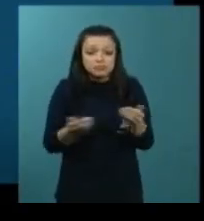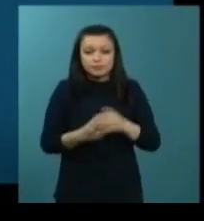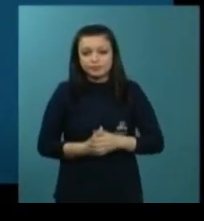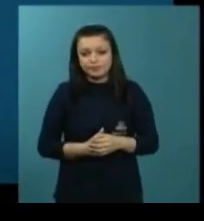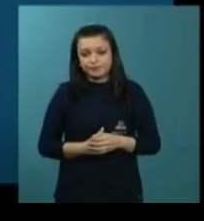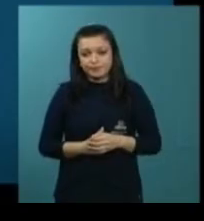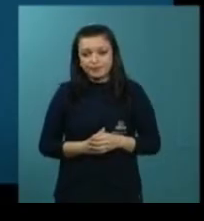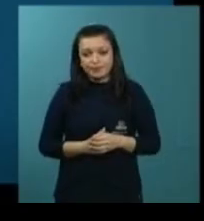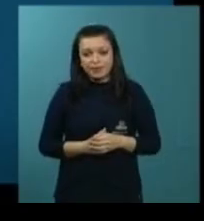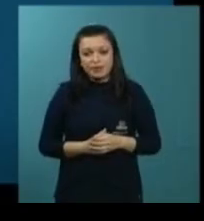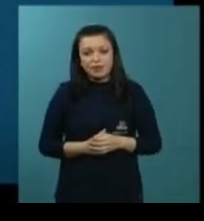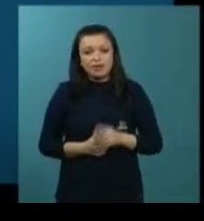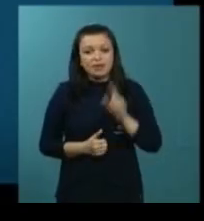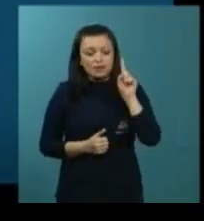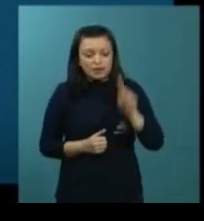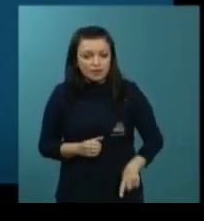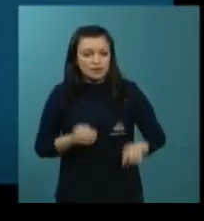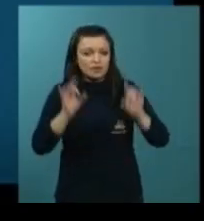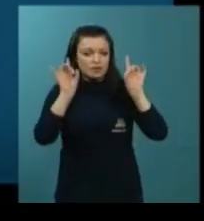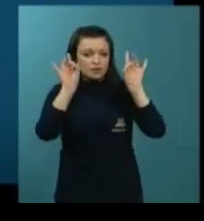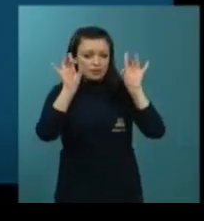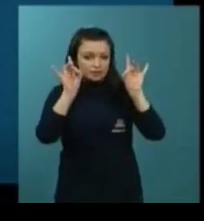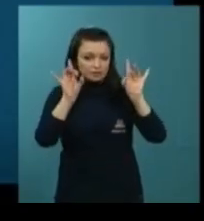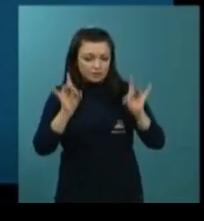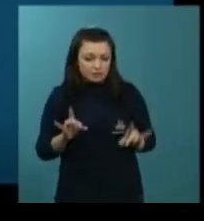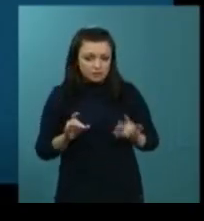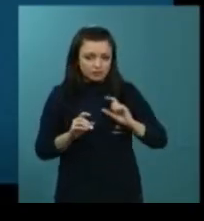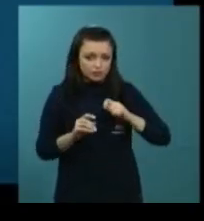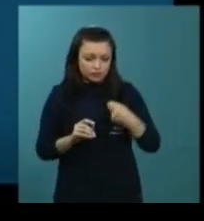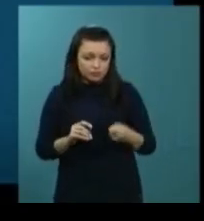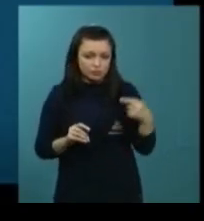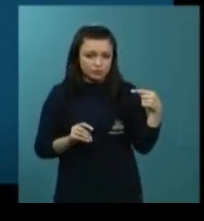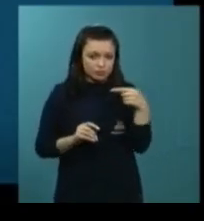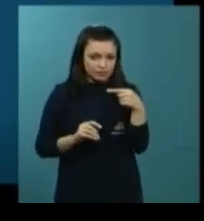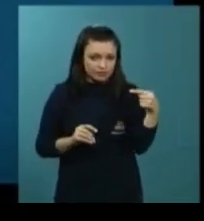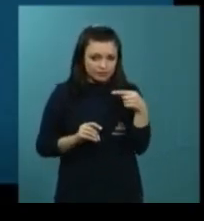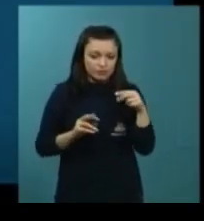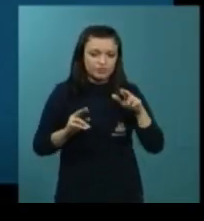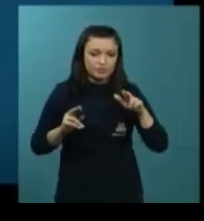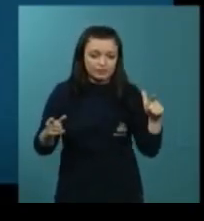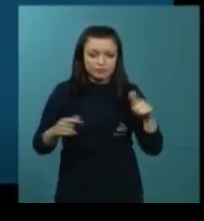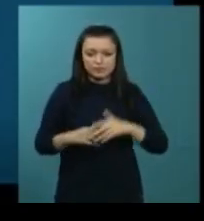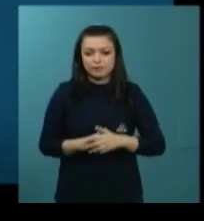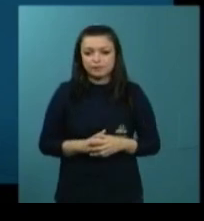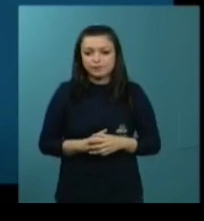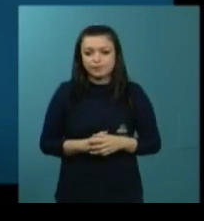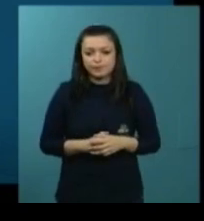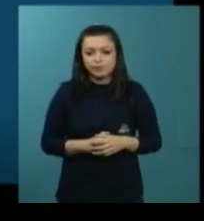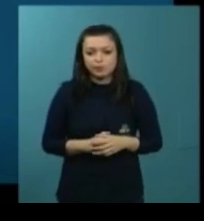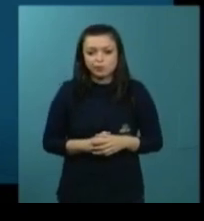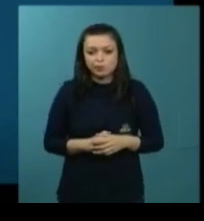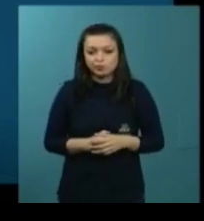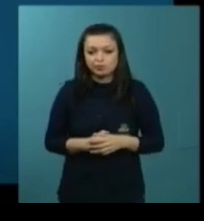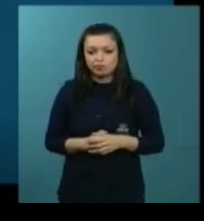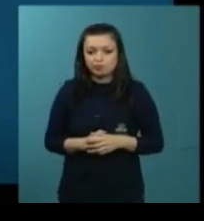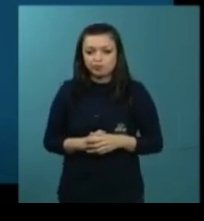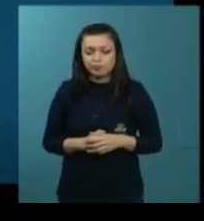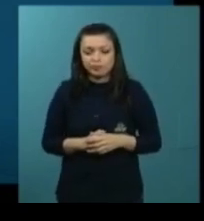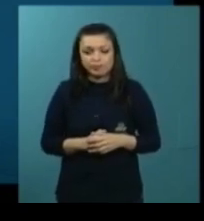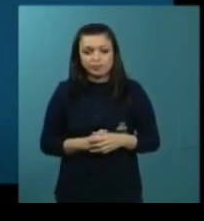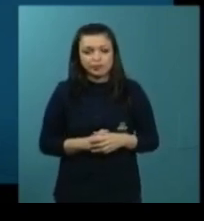conjuntos? É um caso especial da diferença. Ou seja, se